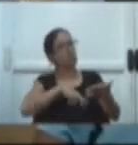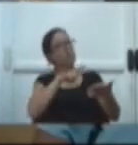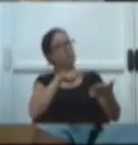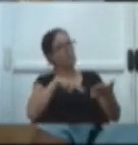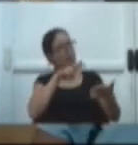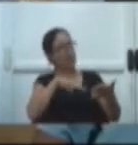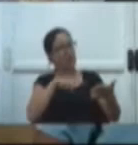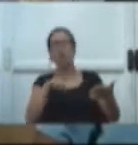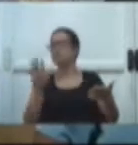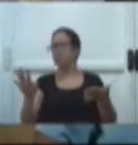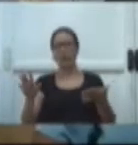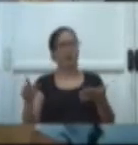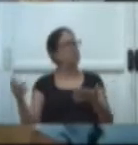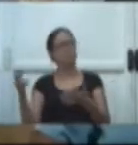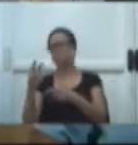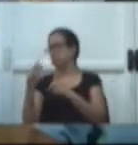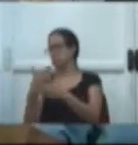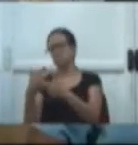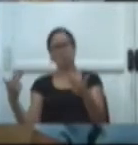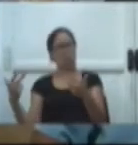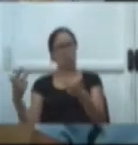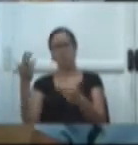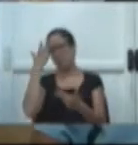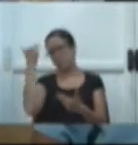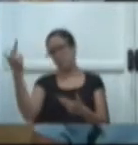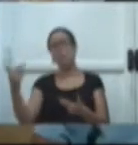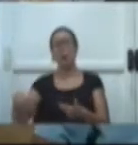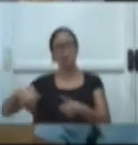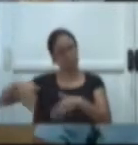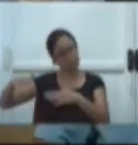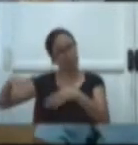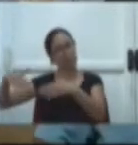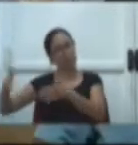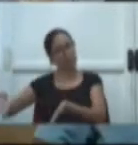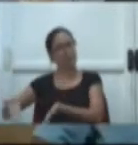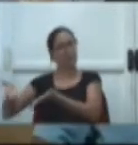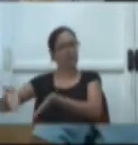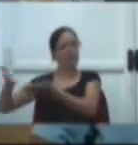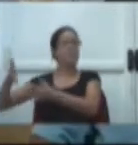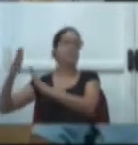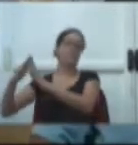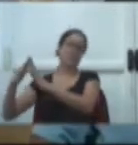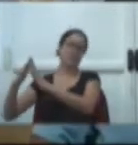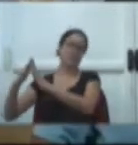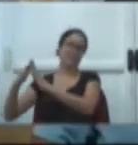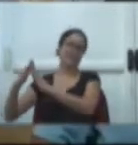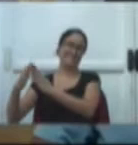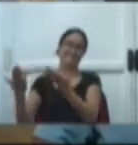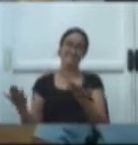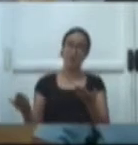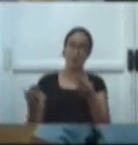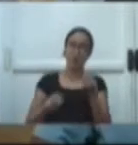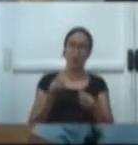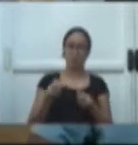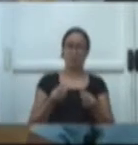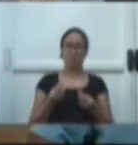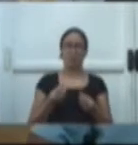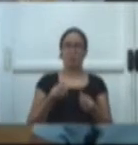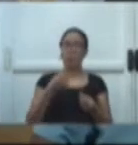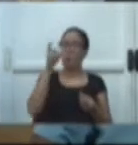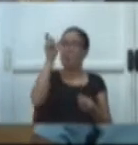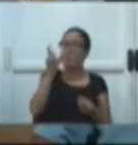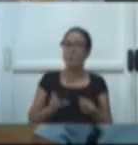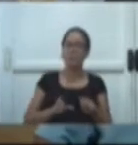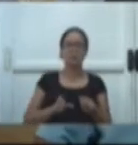acontecer, isso é proibido. Não existe protocolo que permite com que um leigo dispense um doente.